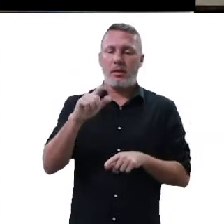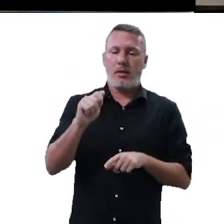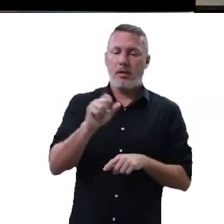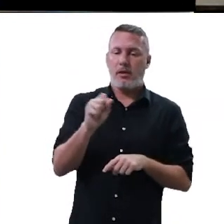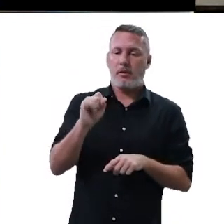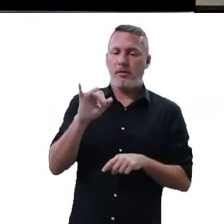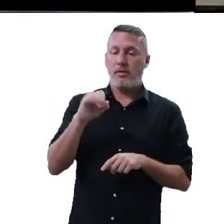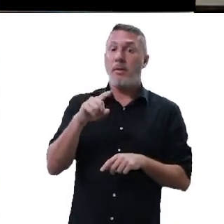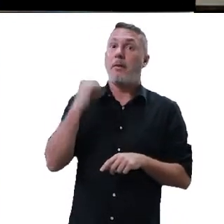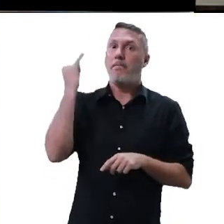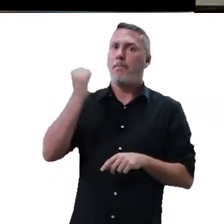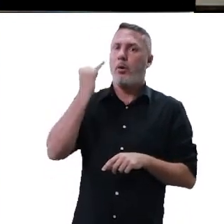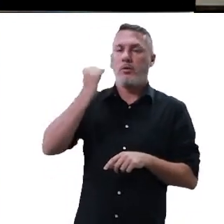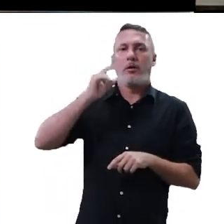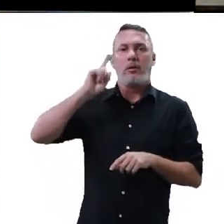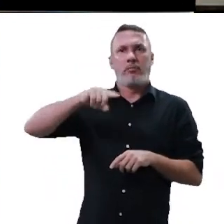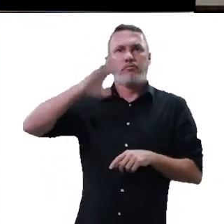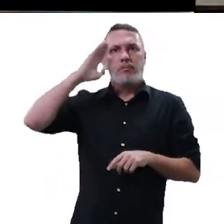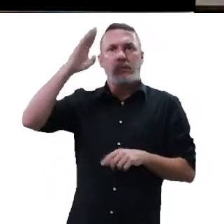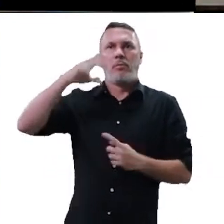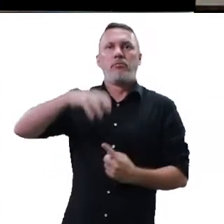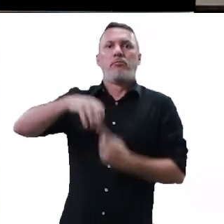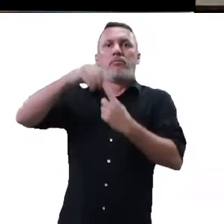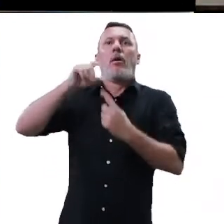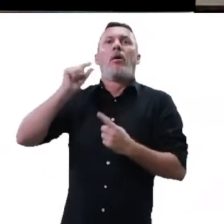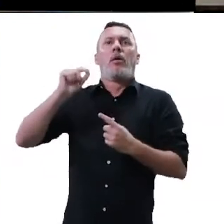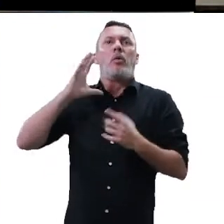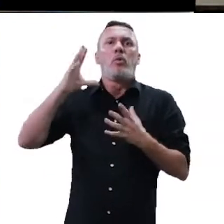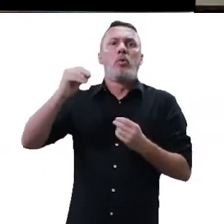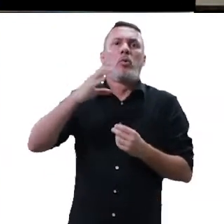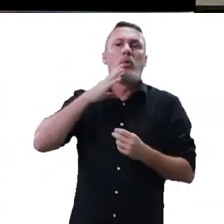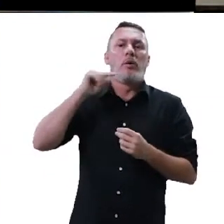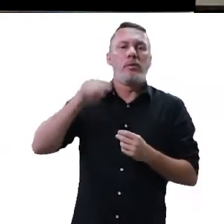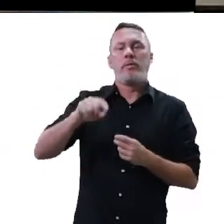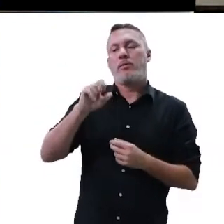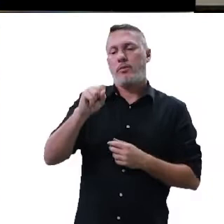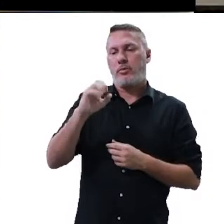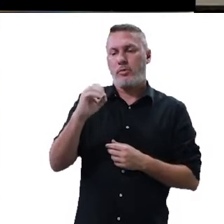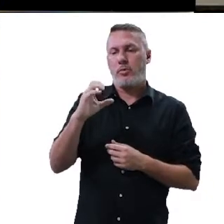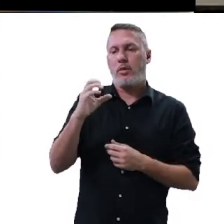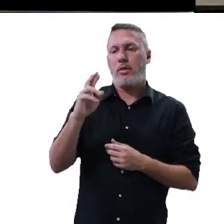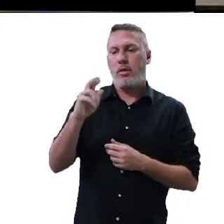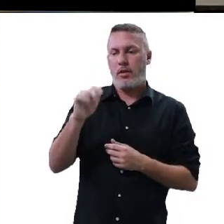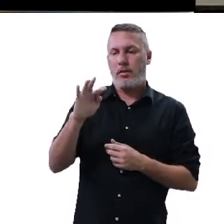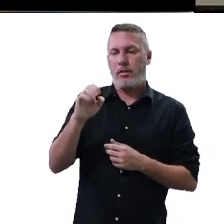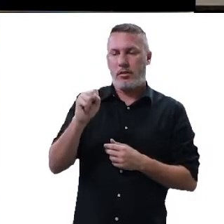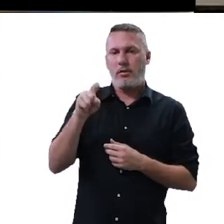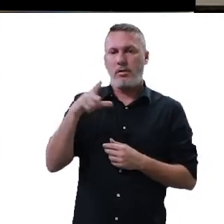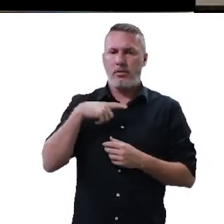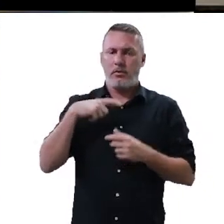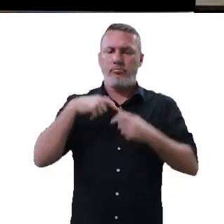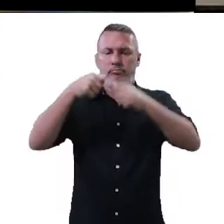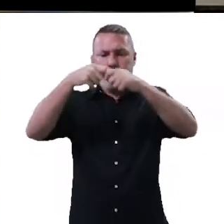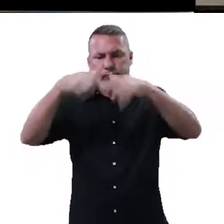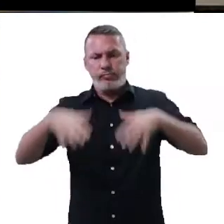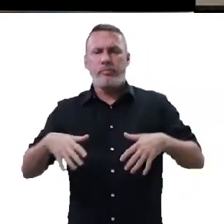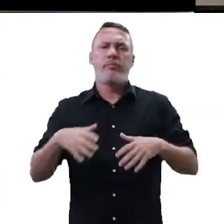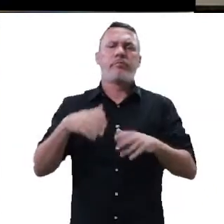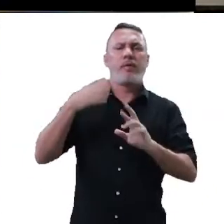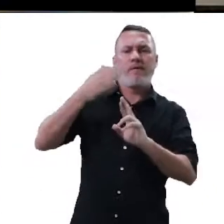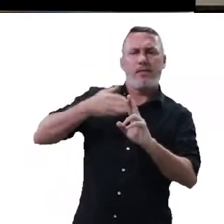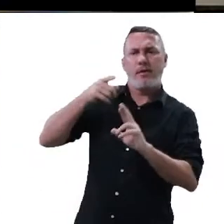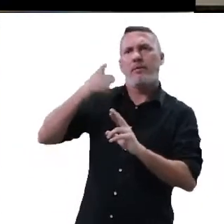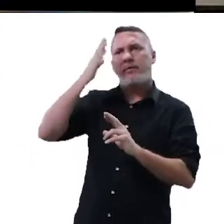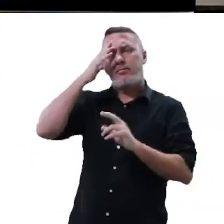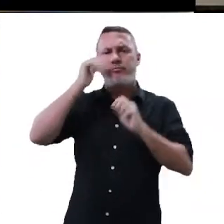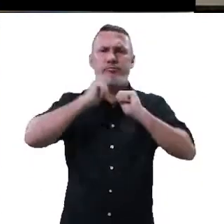é importantíssimo por causa da figura principal, Sócrates, certo? E tem uma frase atribuída a ele,